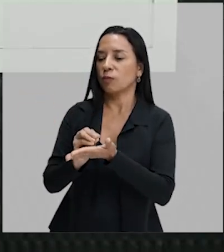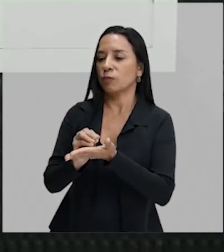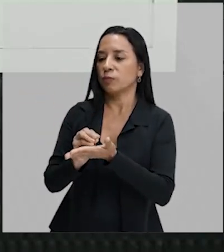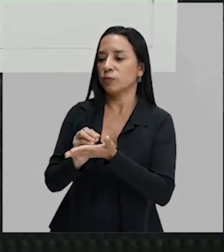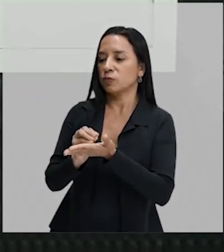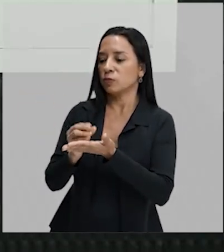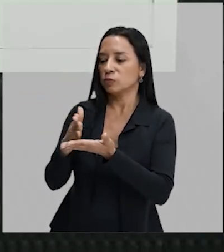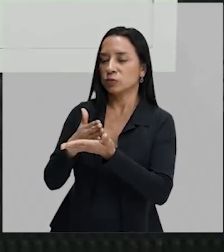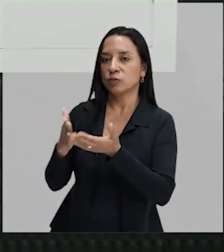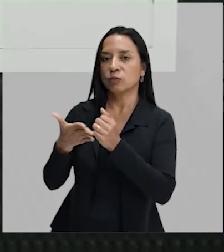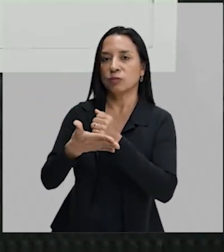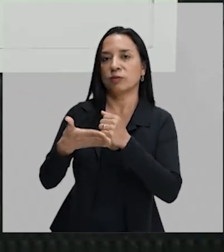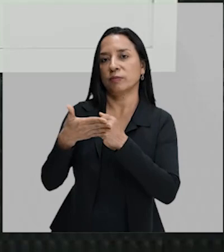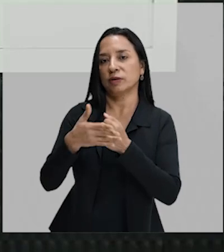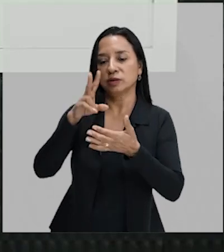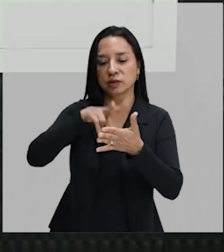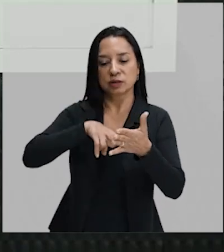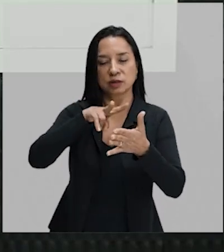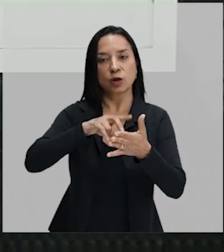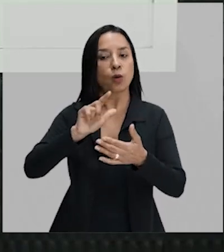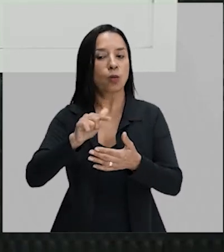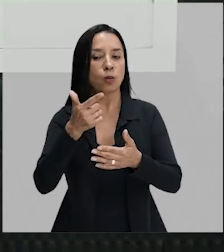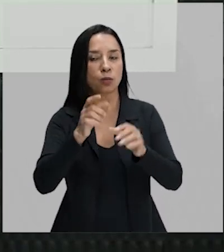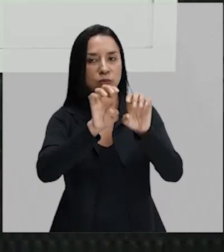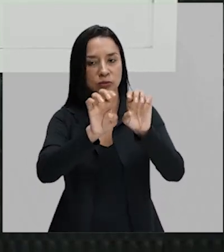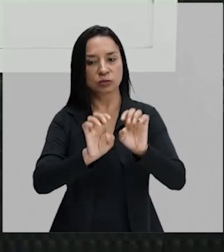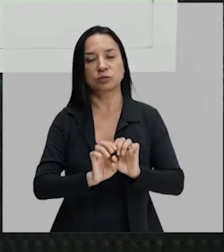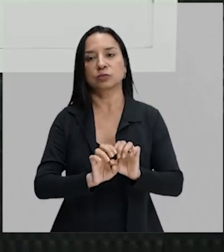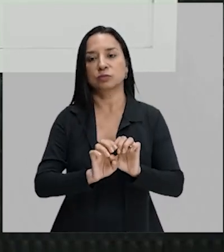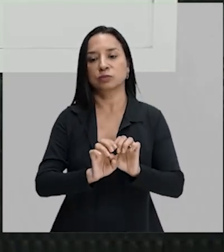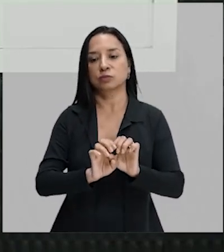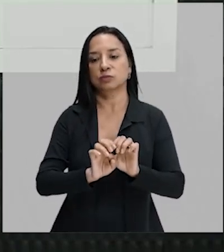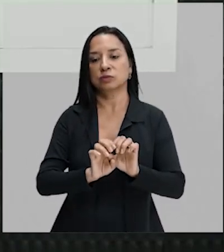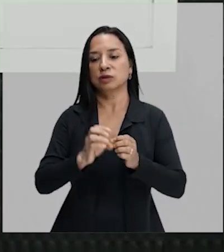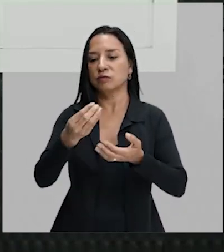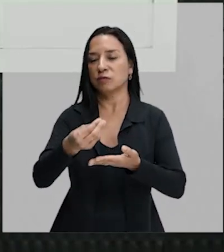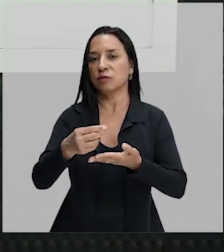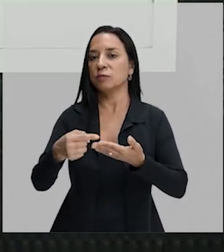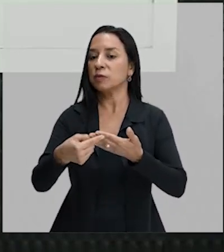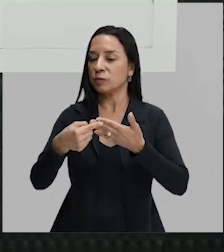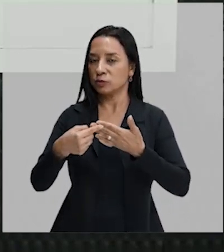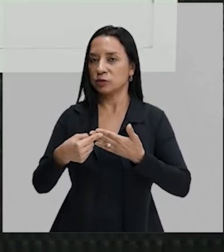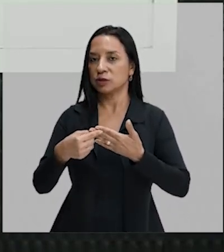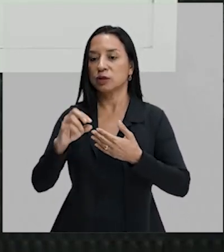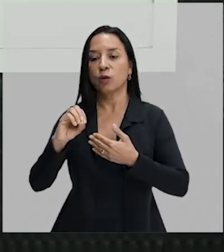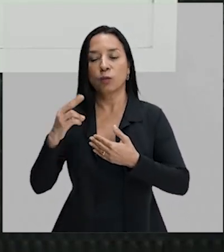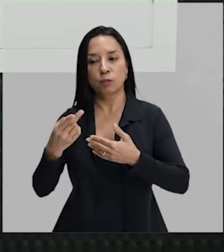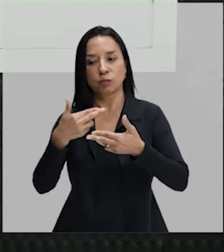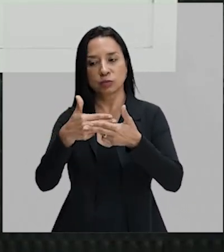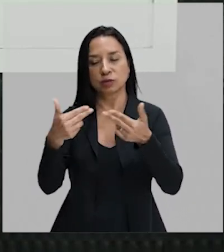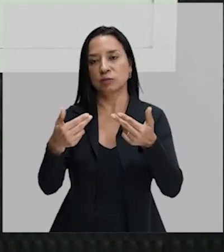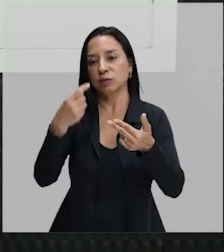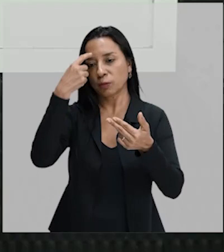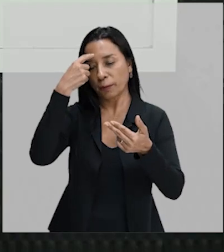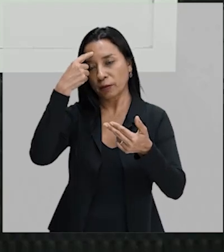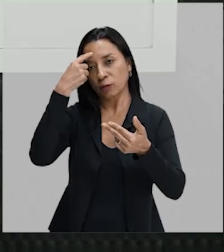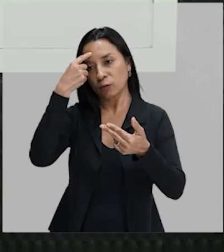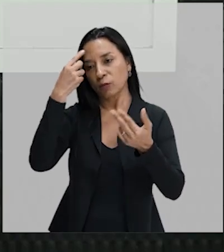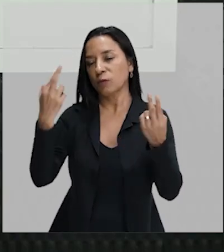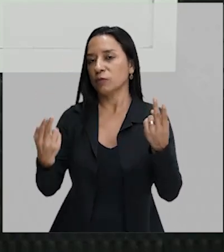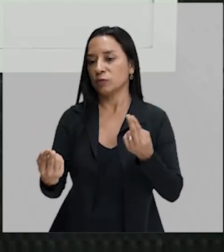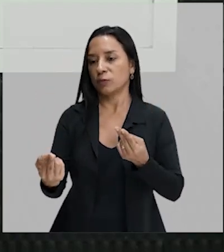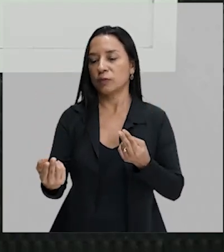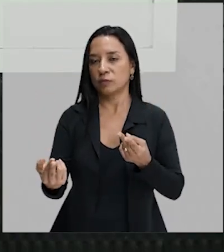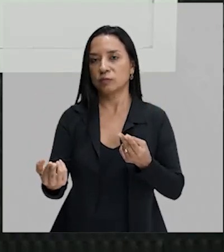de alguma outra estrutura que me foi oferecida, ou de algum outro elemento que pensou a mesma coisa. Um ser, autor aí,